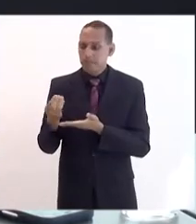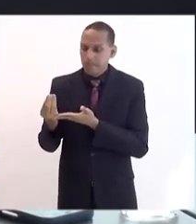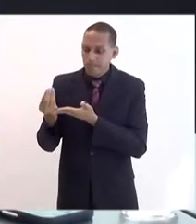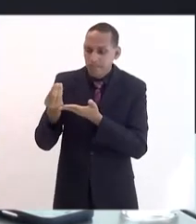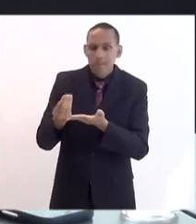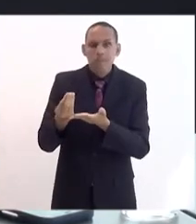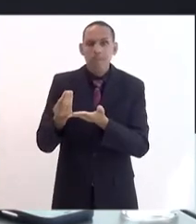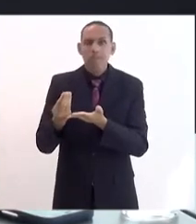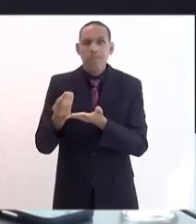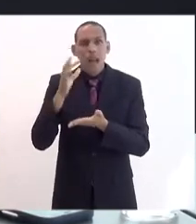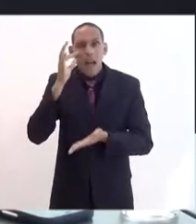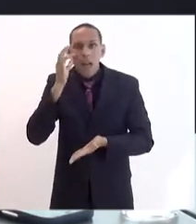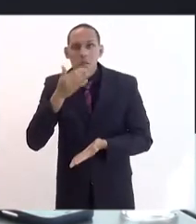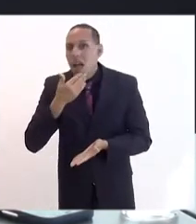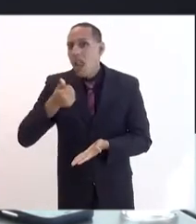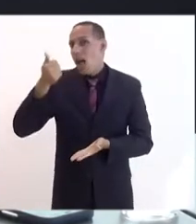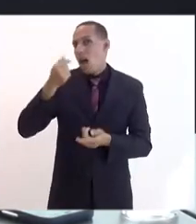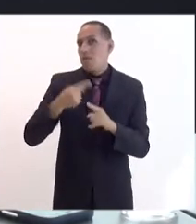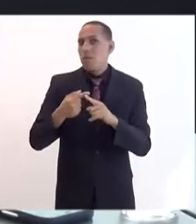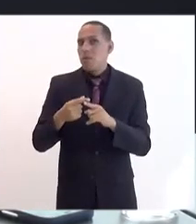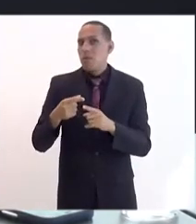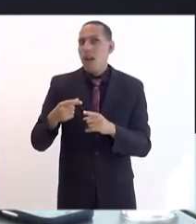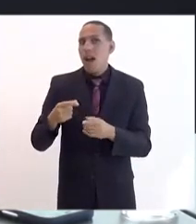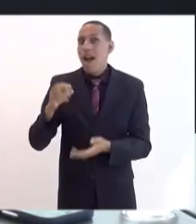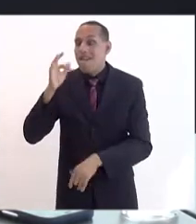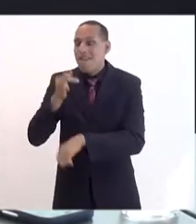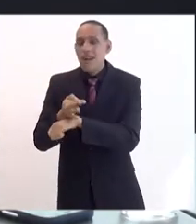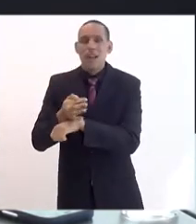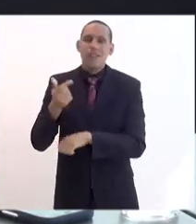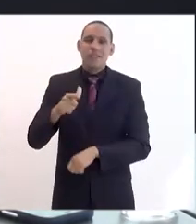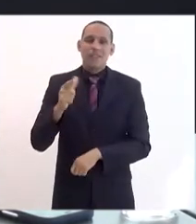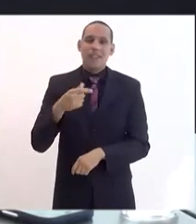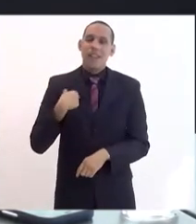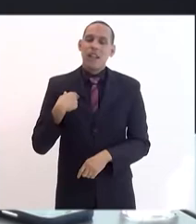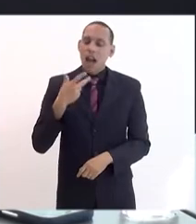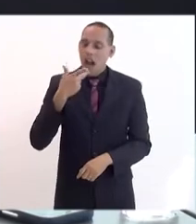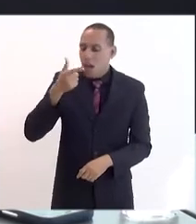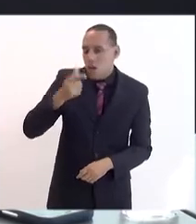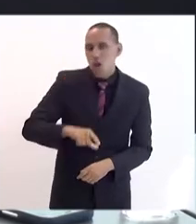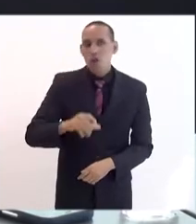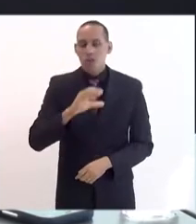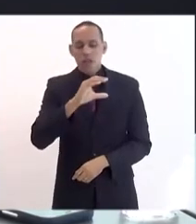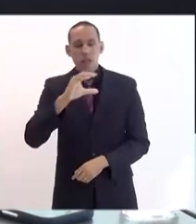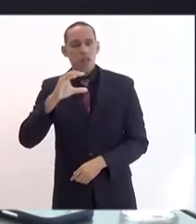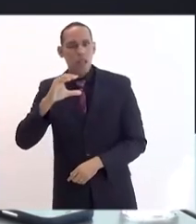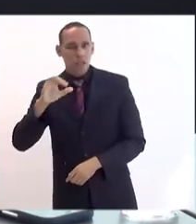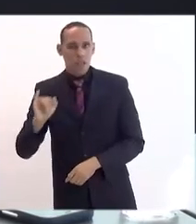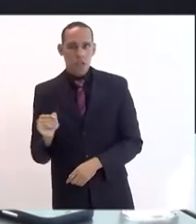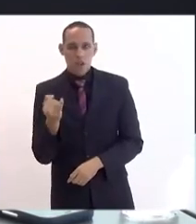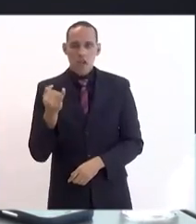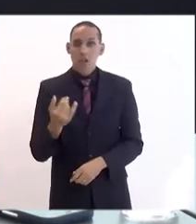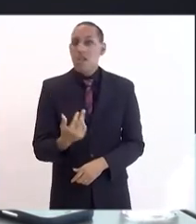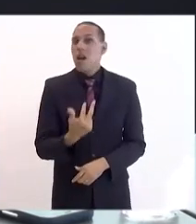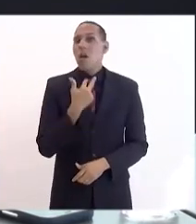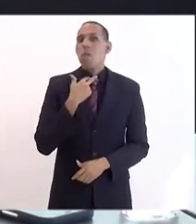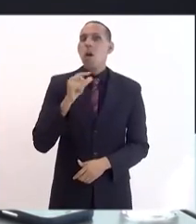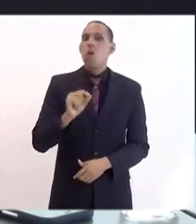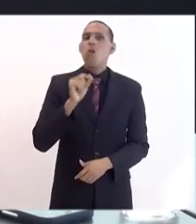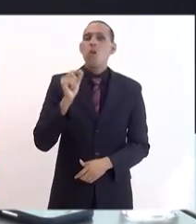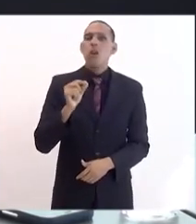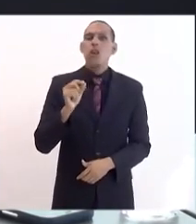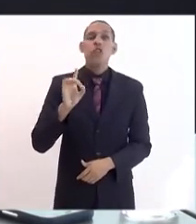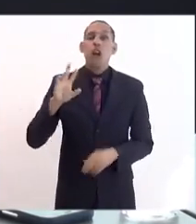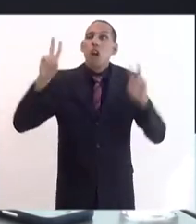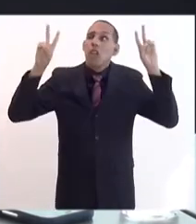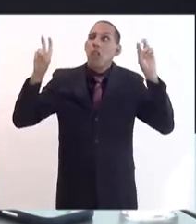isso que é presencial. Eu volto a dizer, a Comissão de Constituição e Justiça não pode ser título